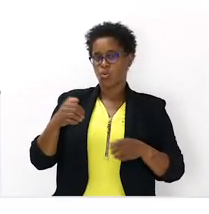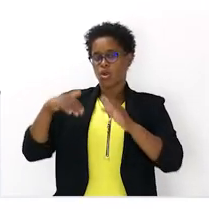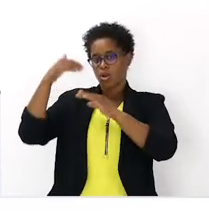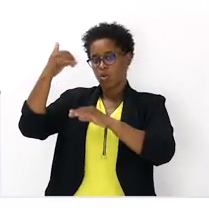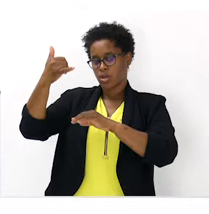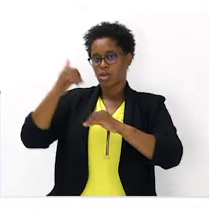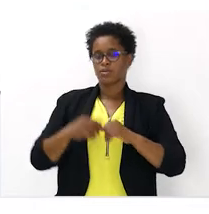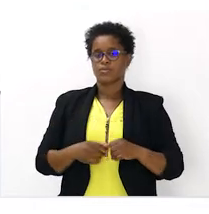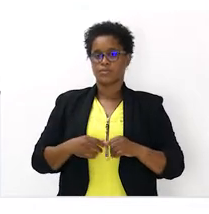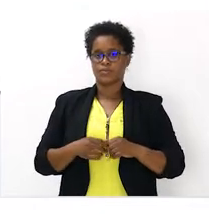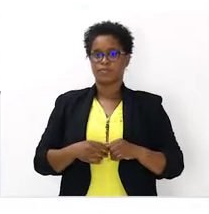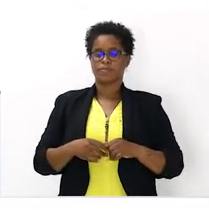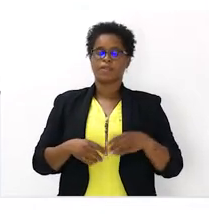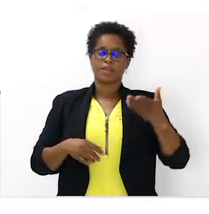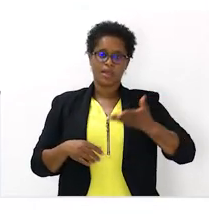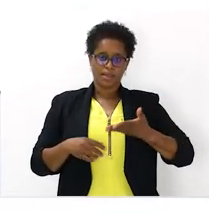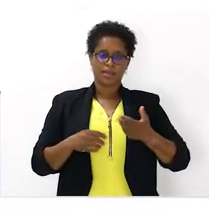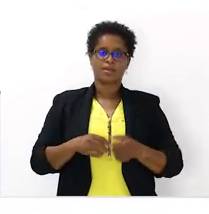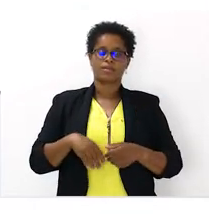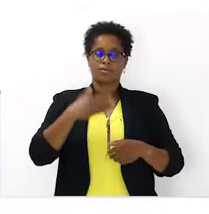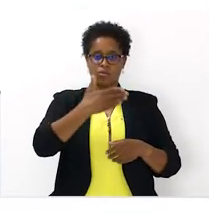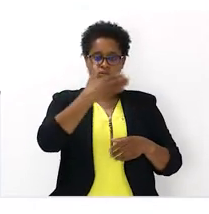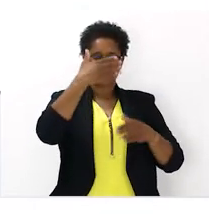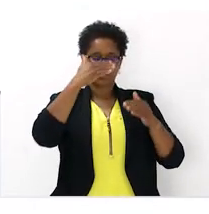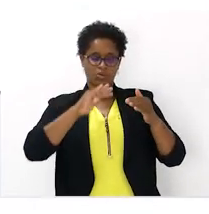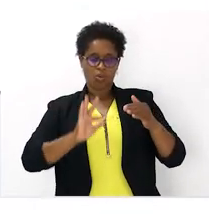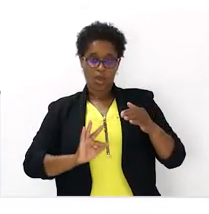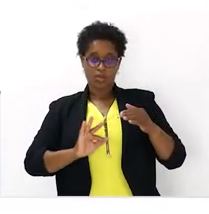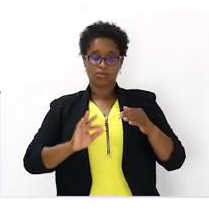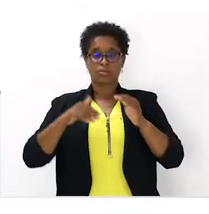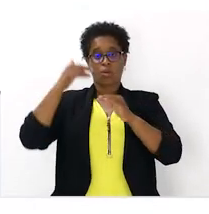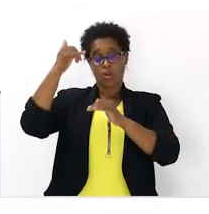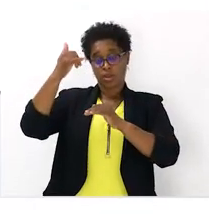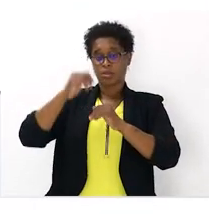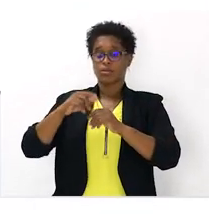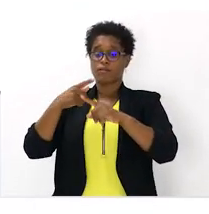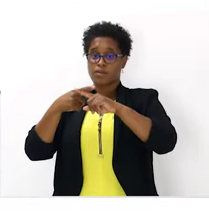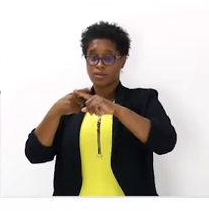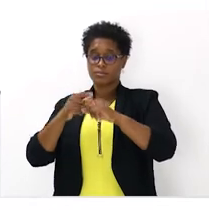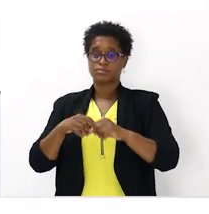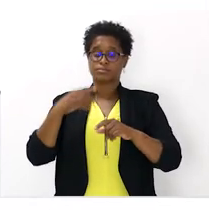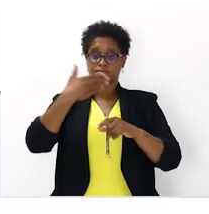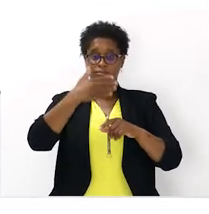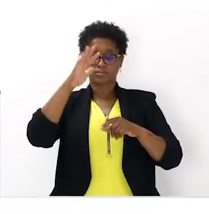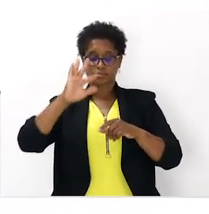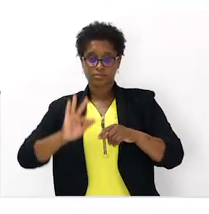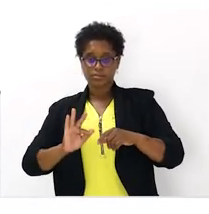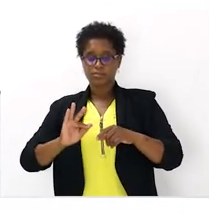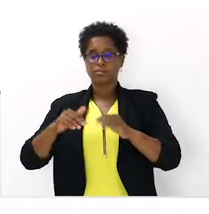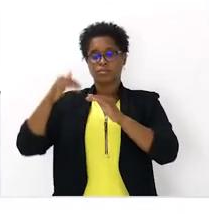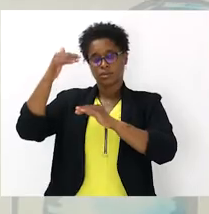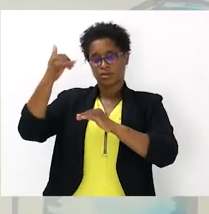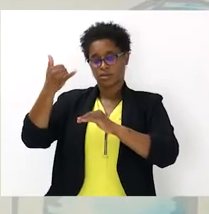ao quadrado. A linha D, 1 sobre 4 ao quadrado vezes 1 sobre 4 ao